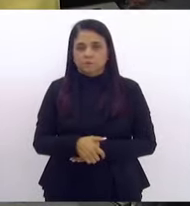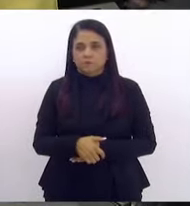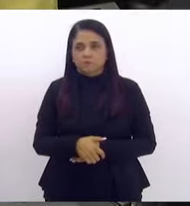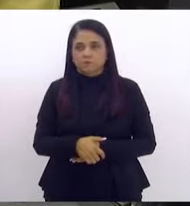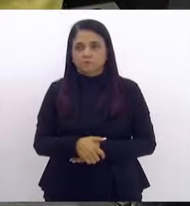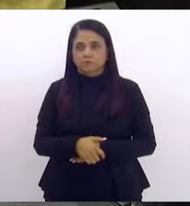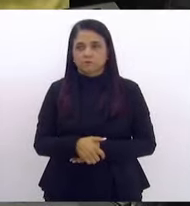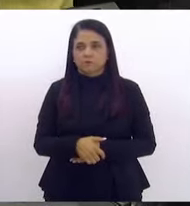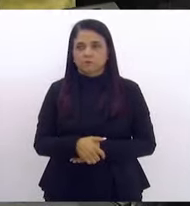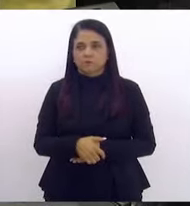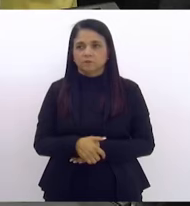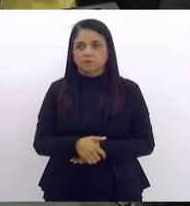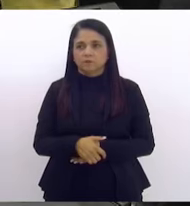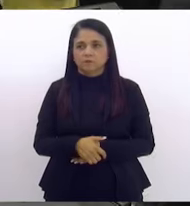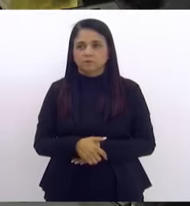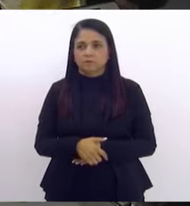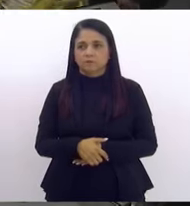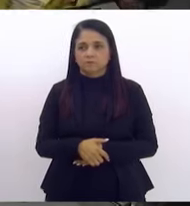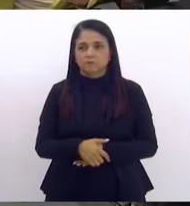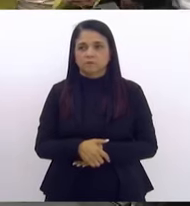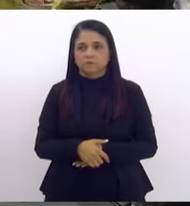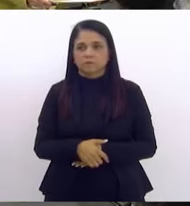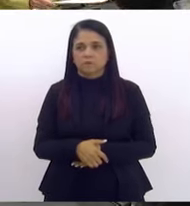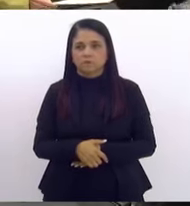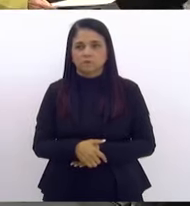Por um pouquinho. Acabar aqui, a gente vê.